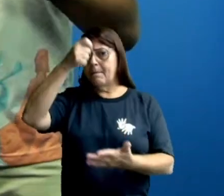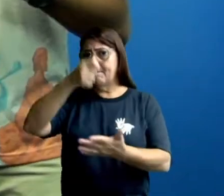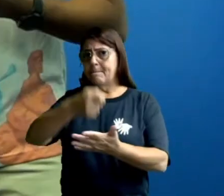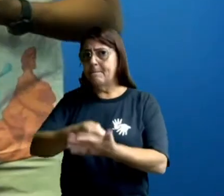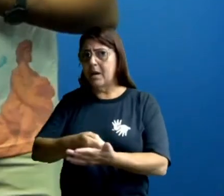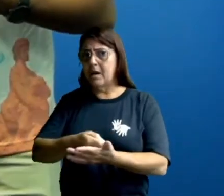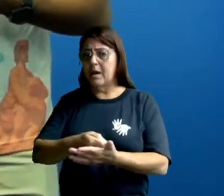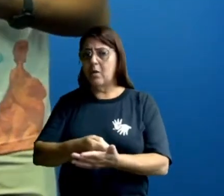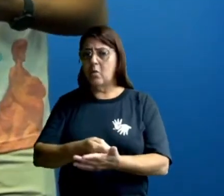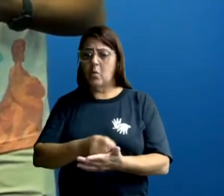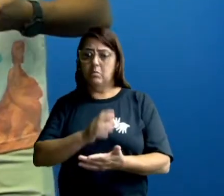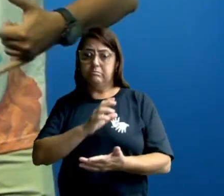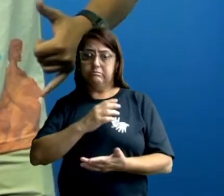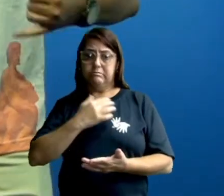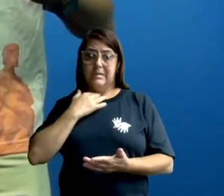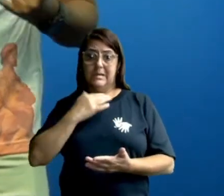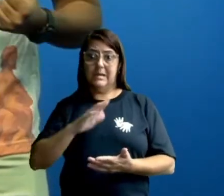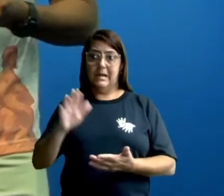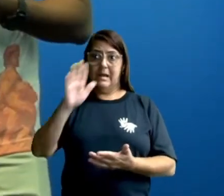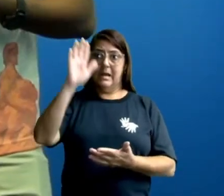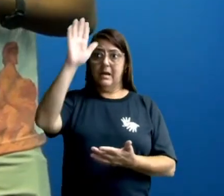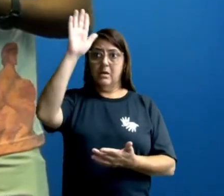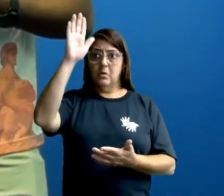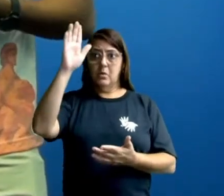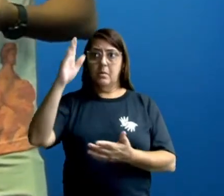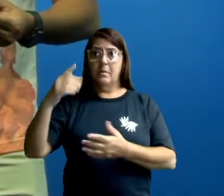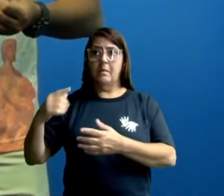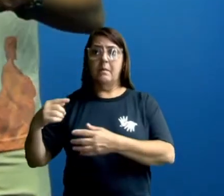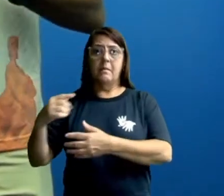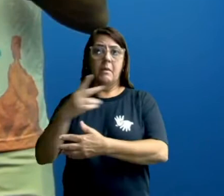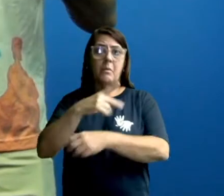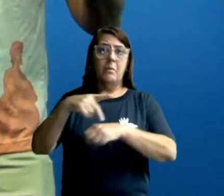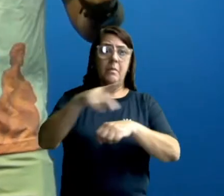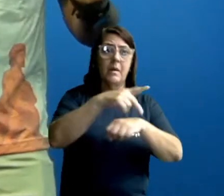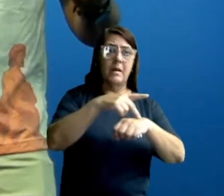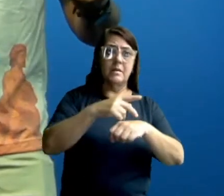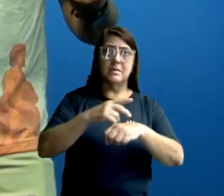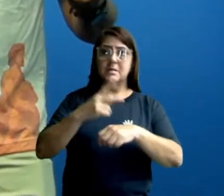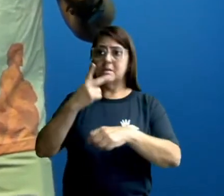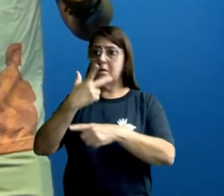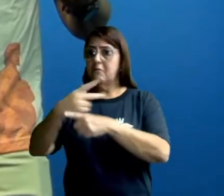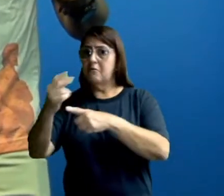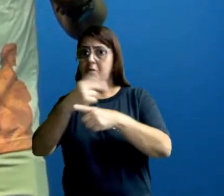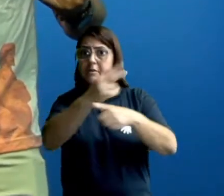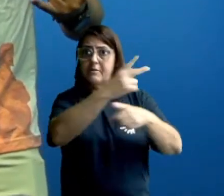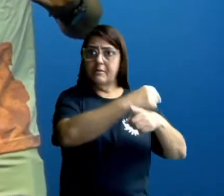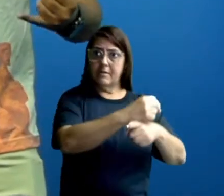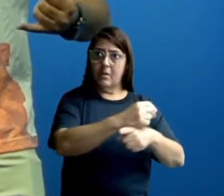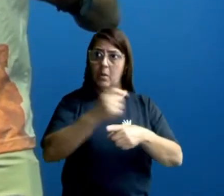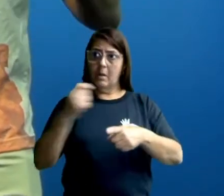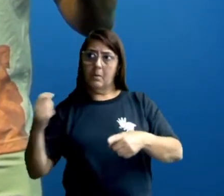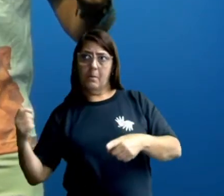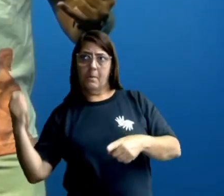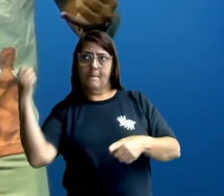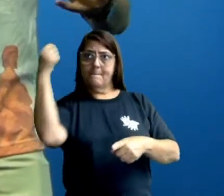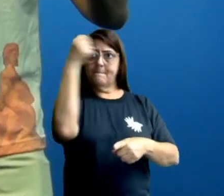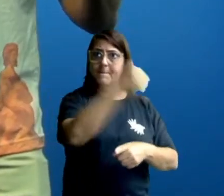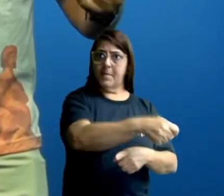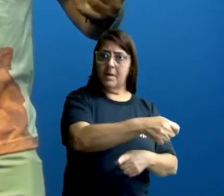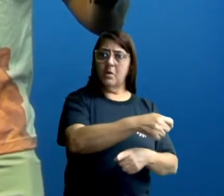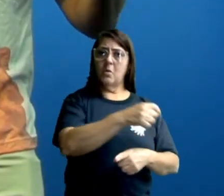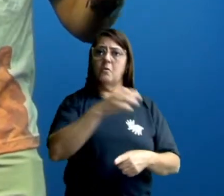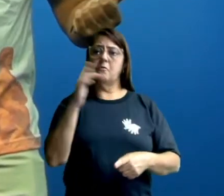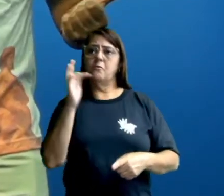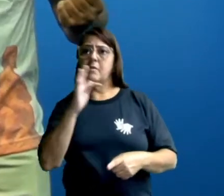indenização milionária para os países vitoriosos, que no caso era a Tríplice Entente, liderados pela Inglaterra,